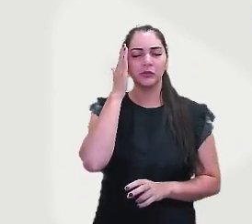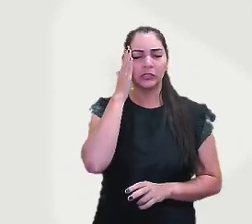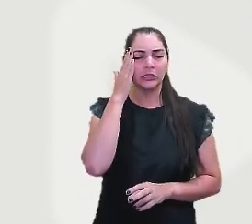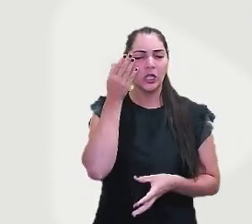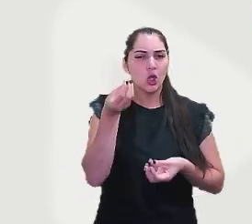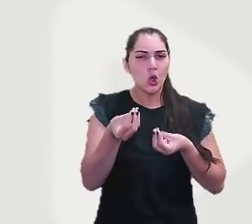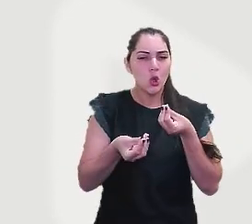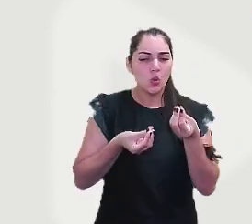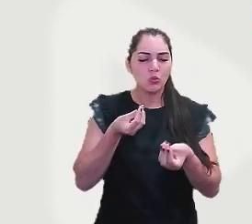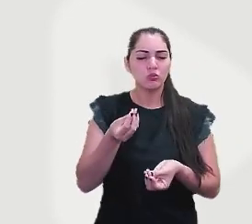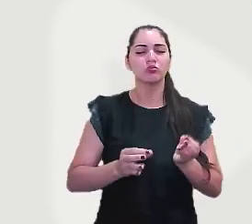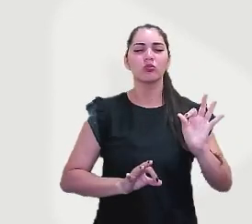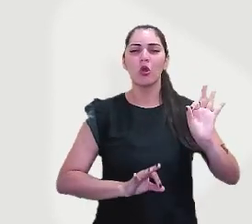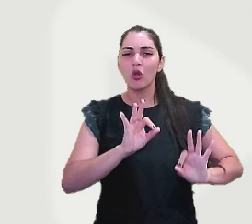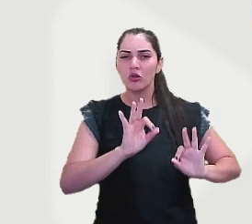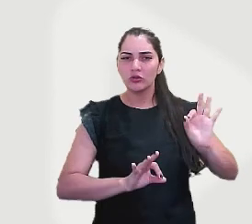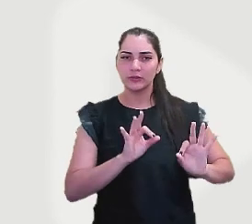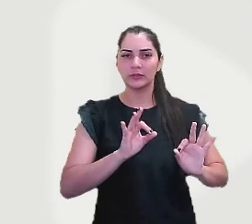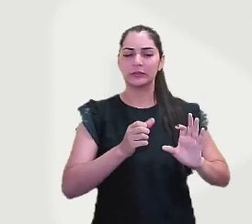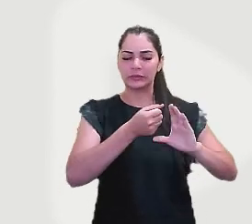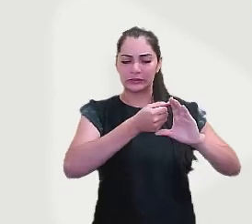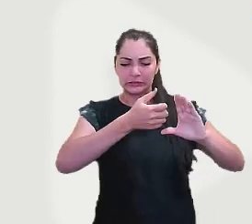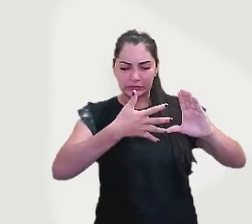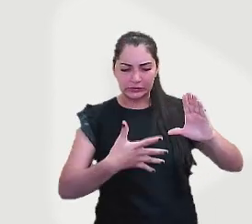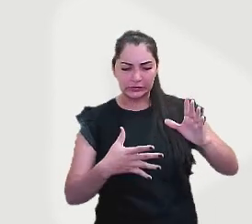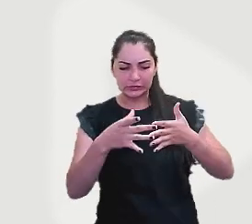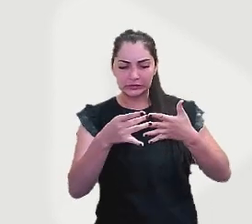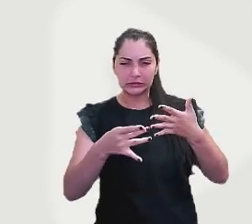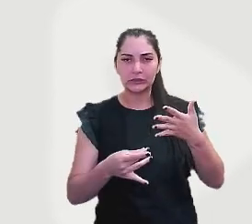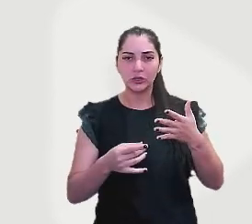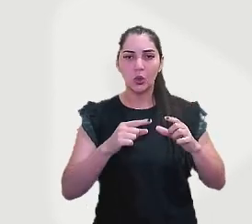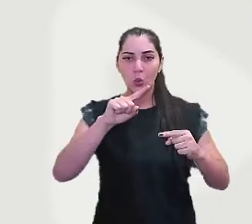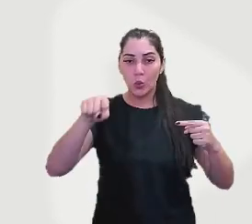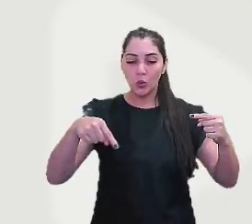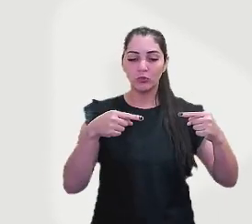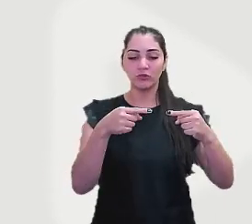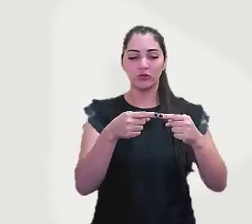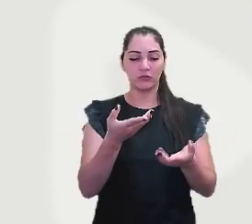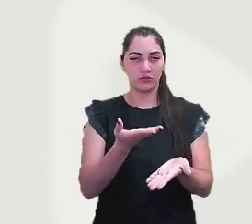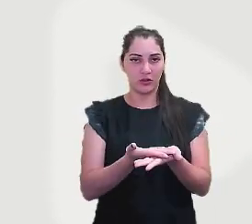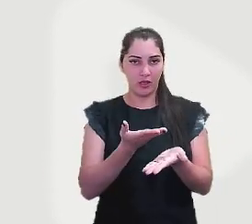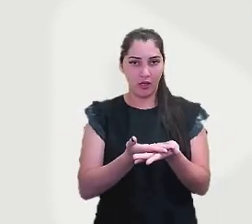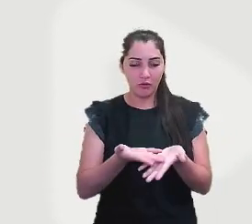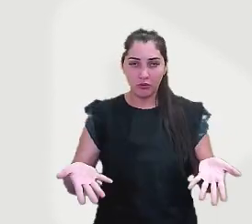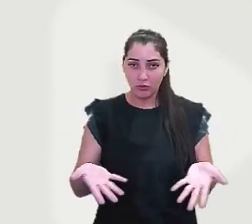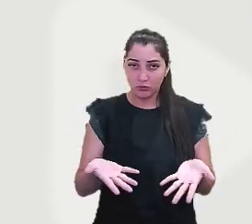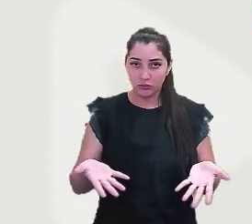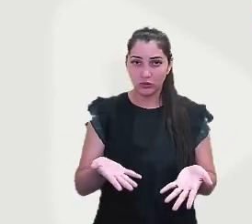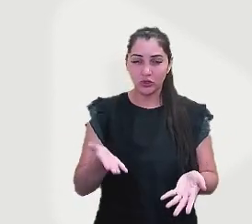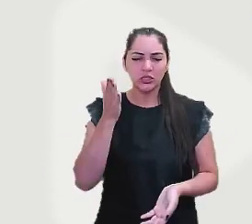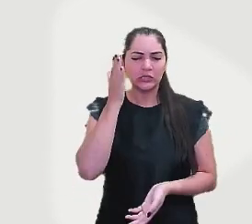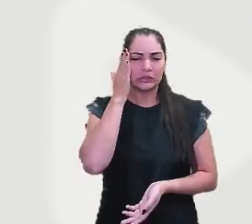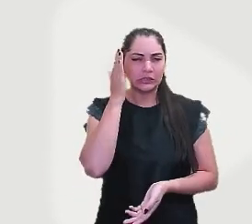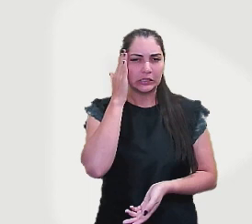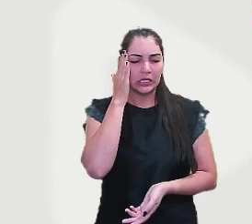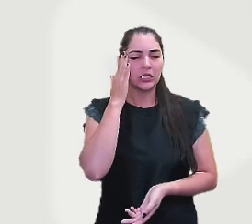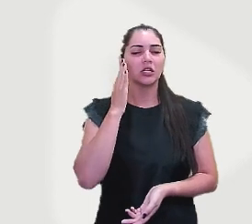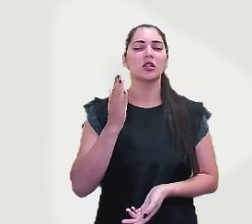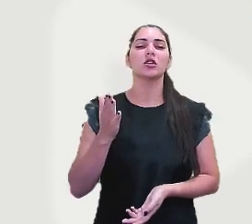mais sistematizada, mais categorizada. Qual o objetivo da nossa aula hoje? Compreender que os sais minerais são